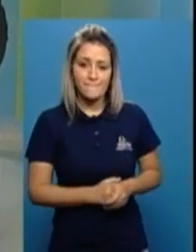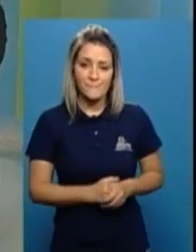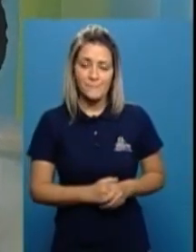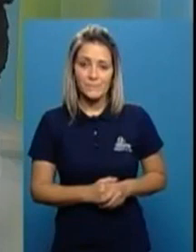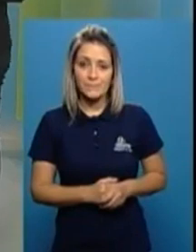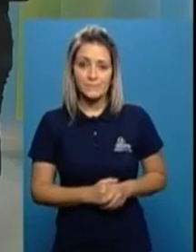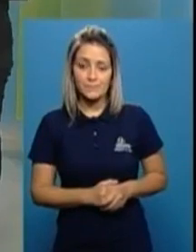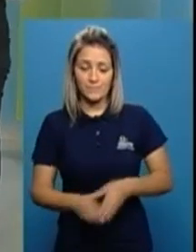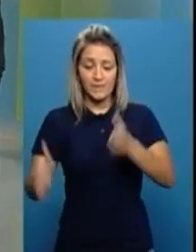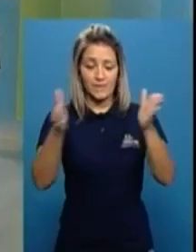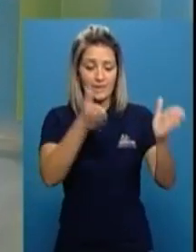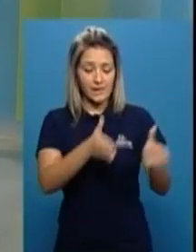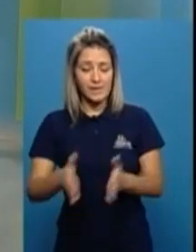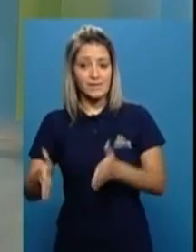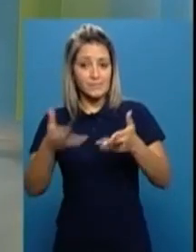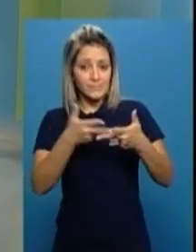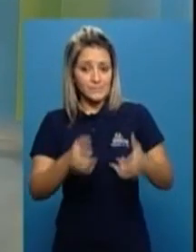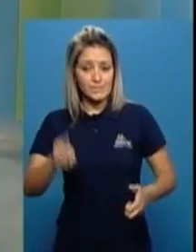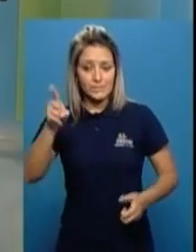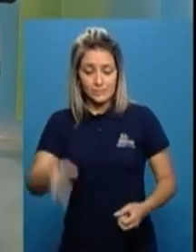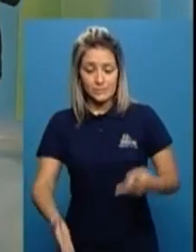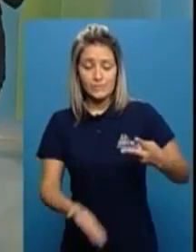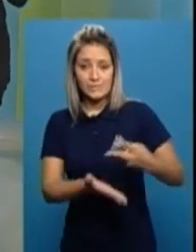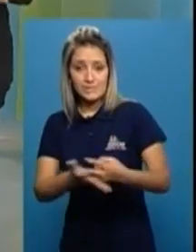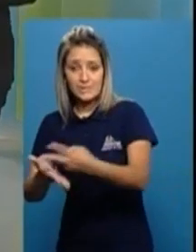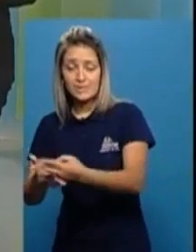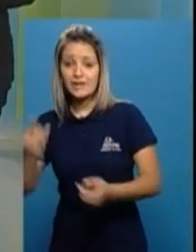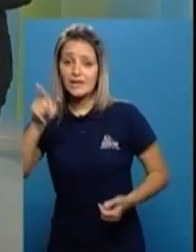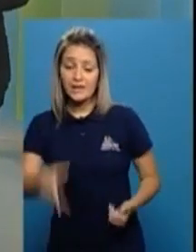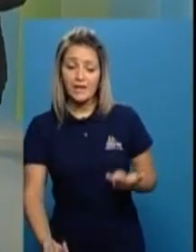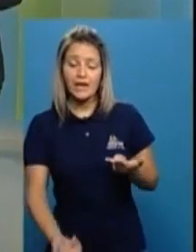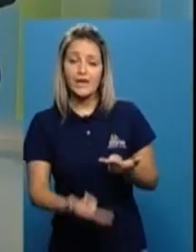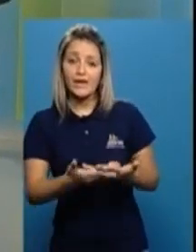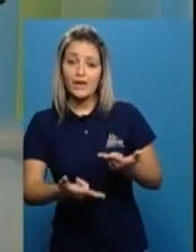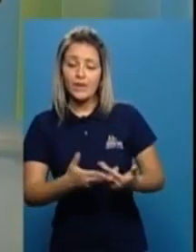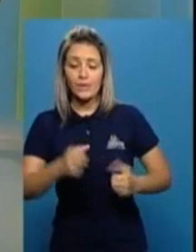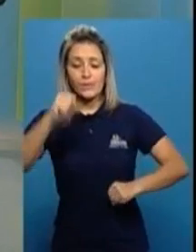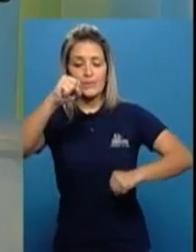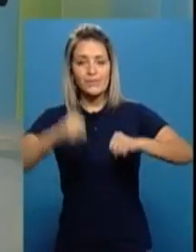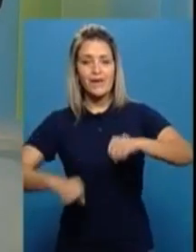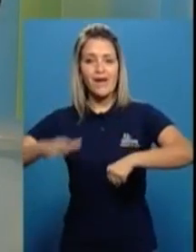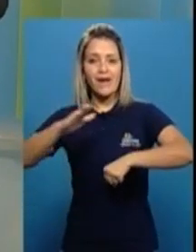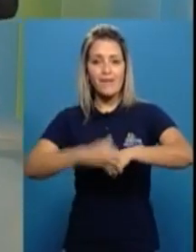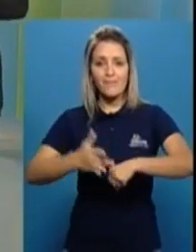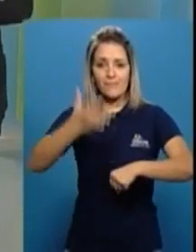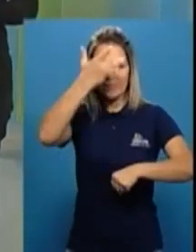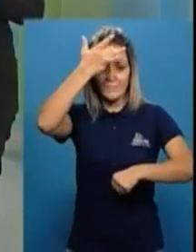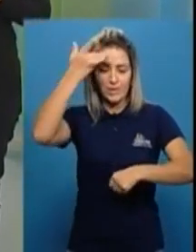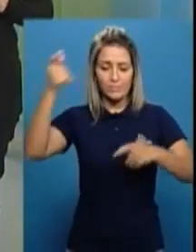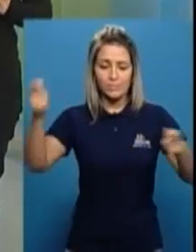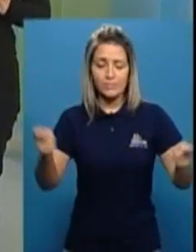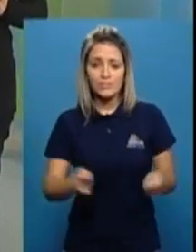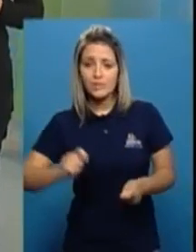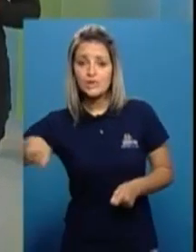A produção contínua, ela é um método usado por algumas manufaturas para fazer a maior quantidade